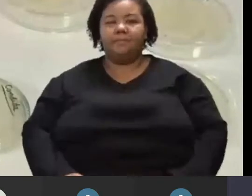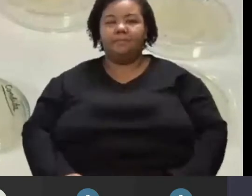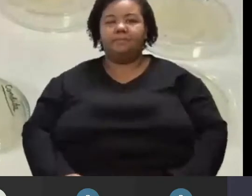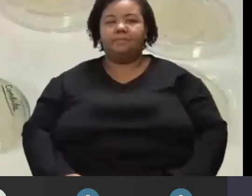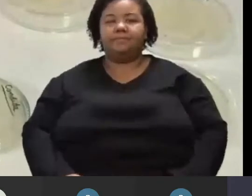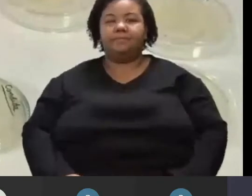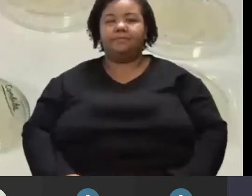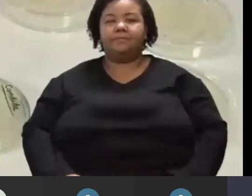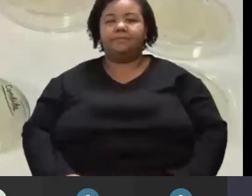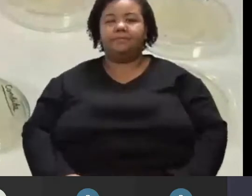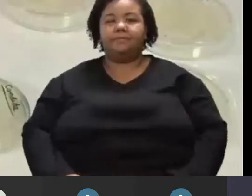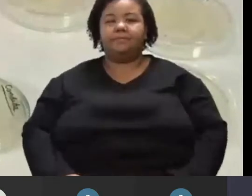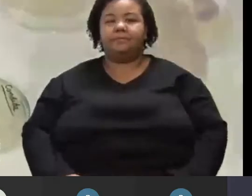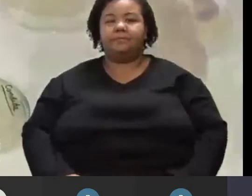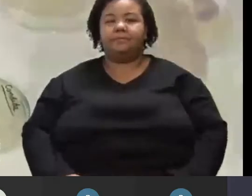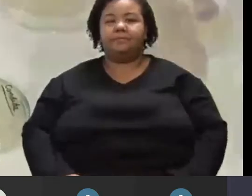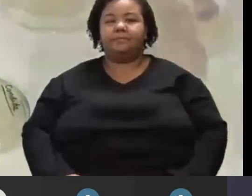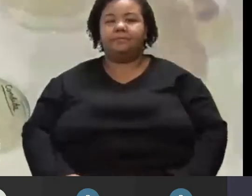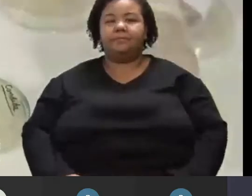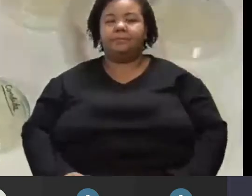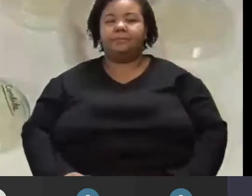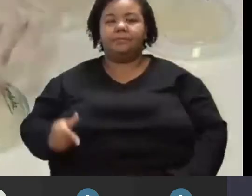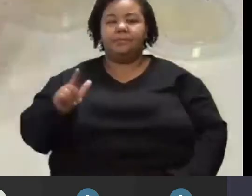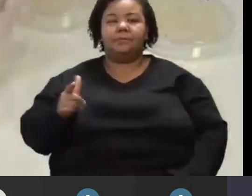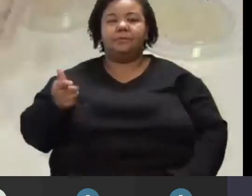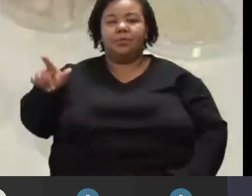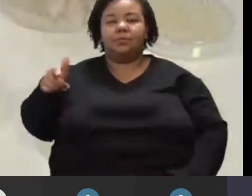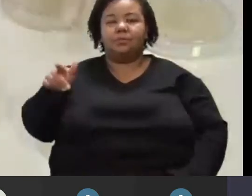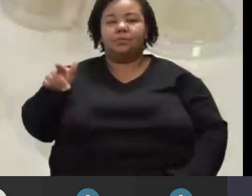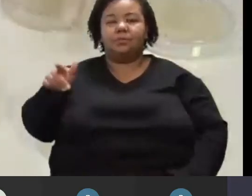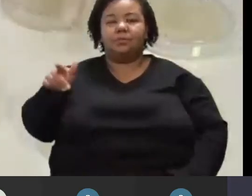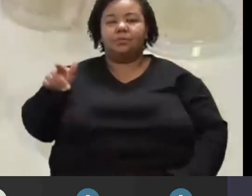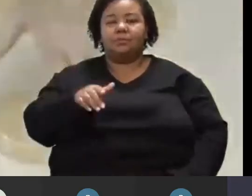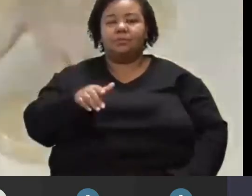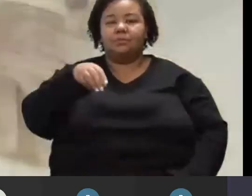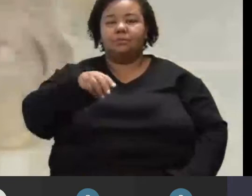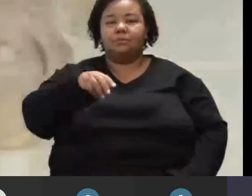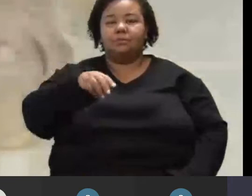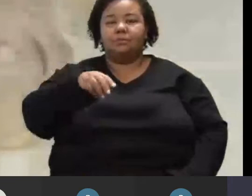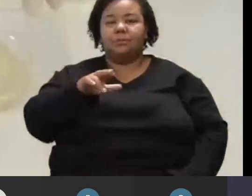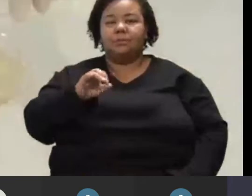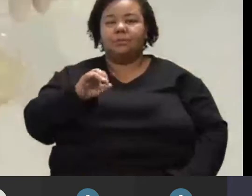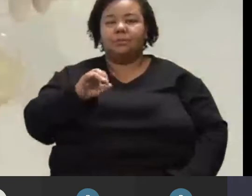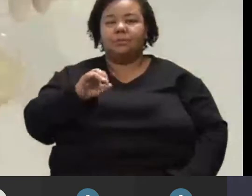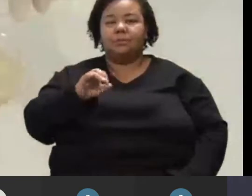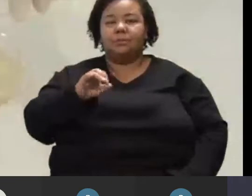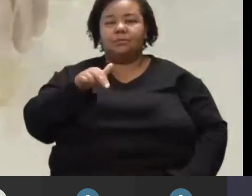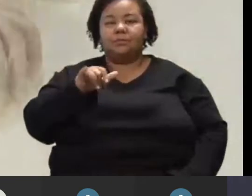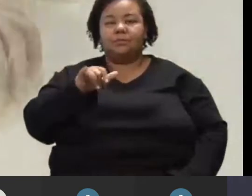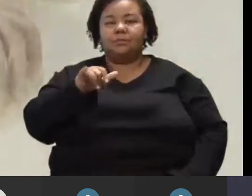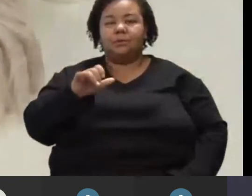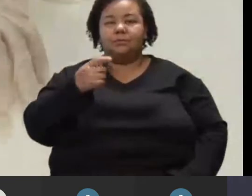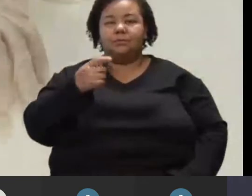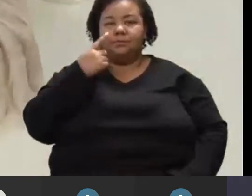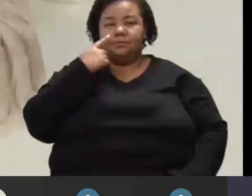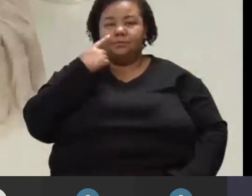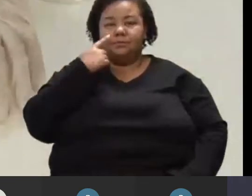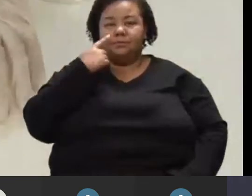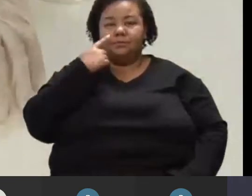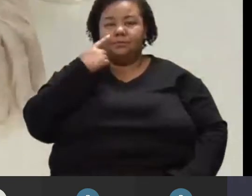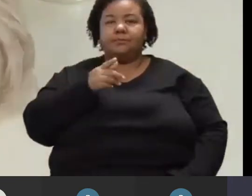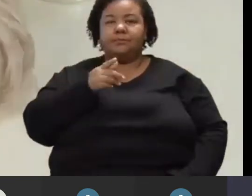o próximo micro-organismo, antes de retirar uma lixa da célula fúngica. Então, repare ali,